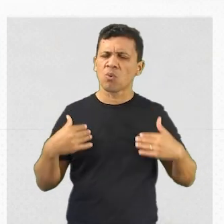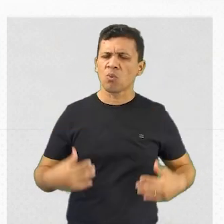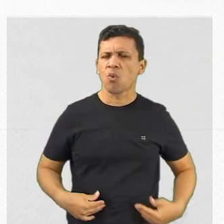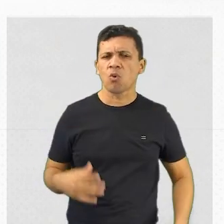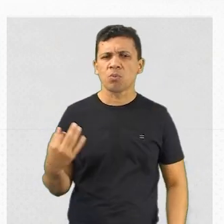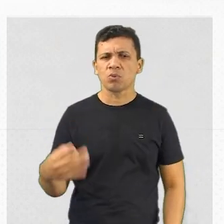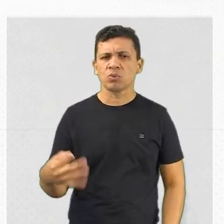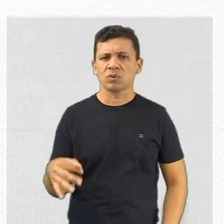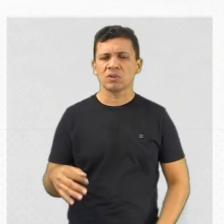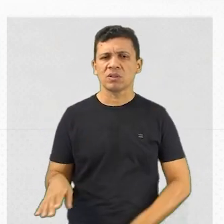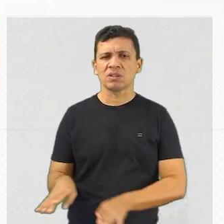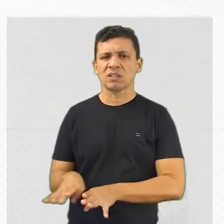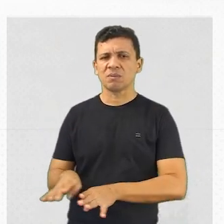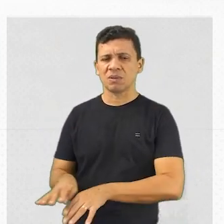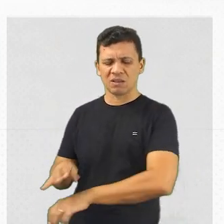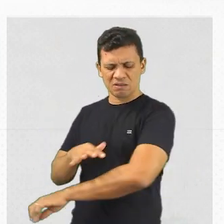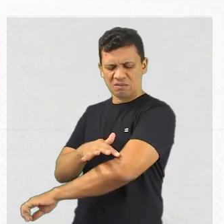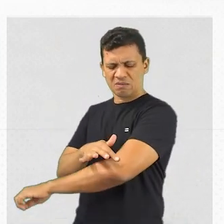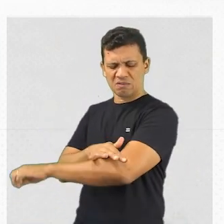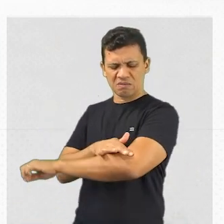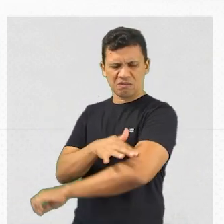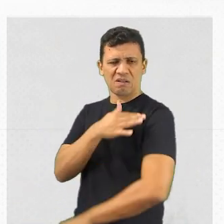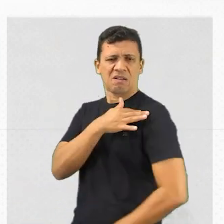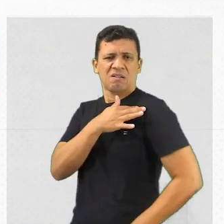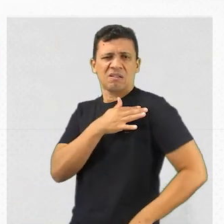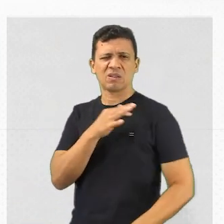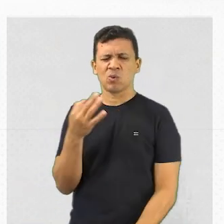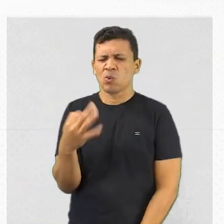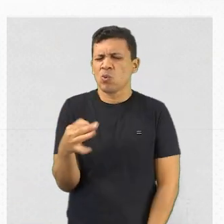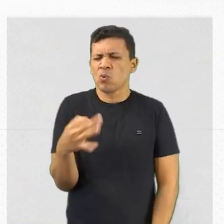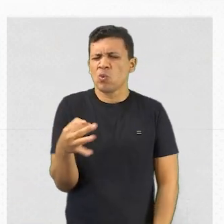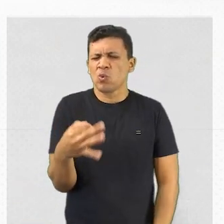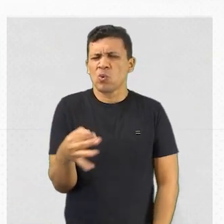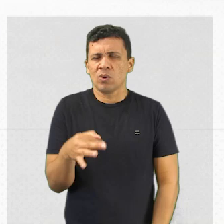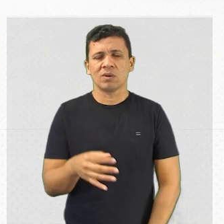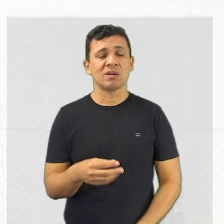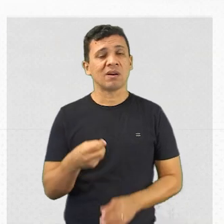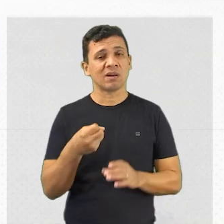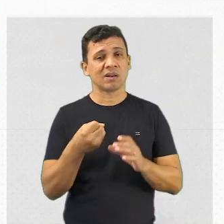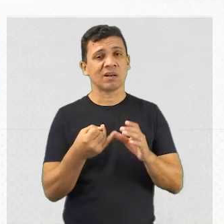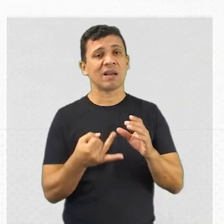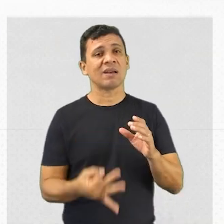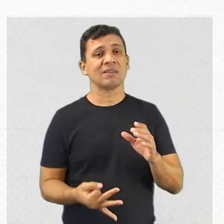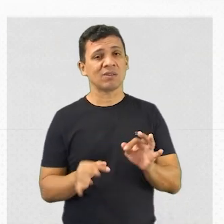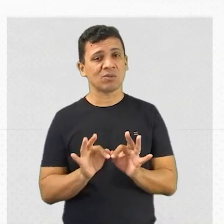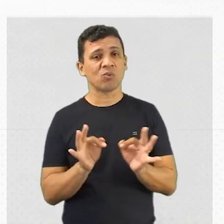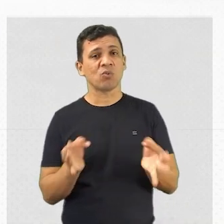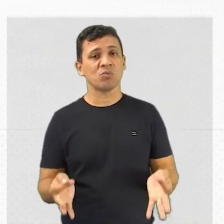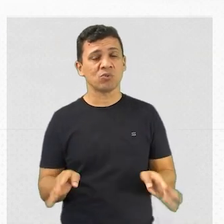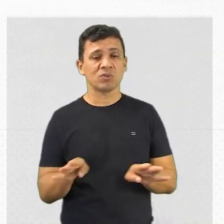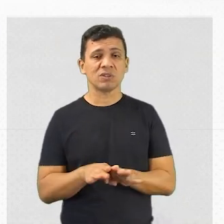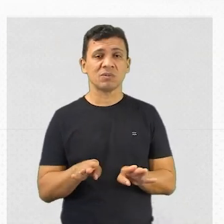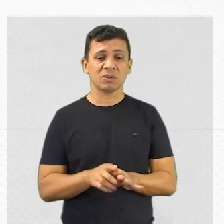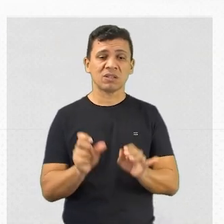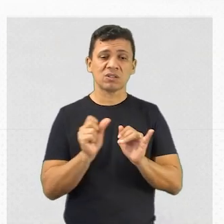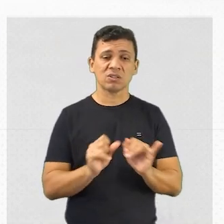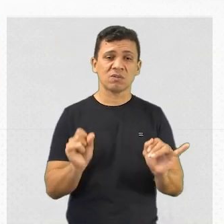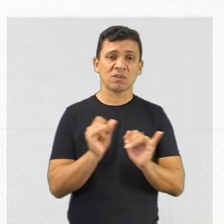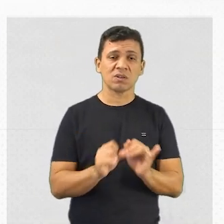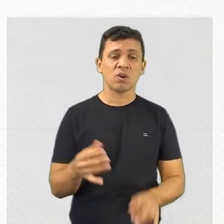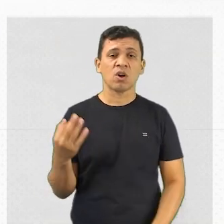musculares e dores nas articulações. É uma característica bem comum, né, e bem divulgada aqui, ó, dores